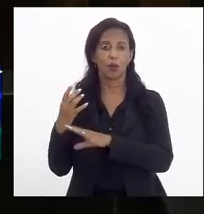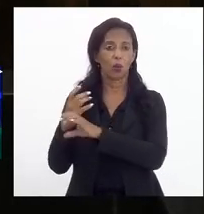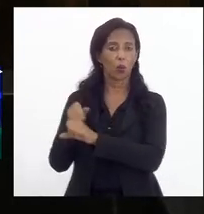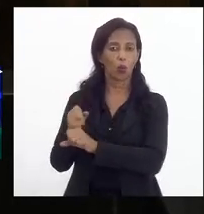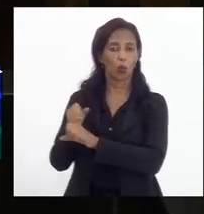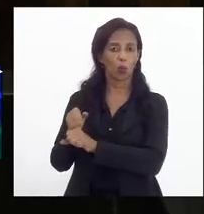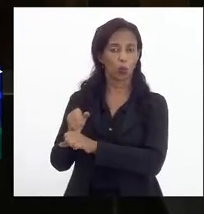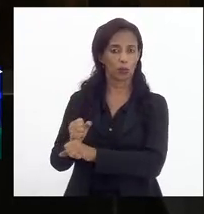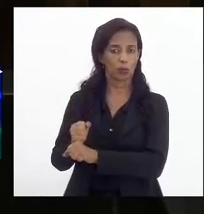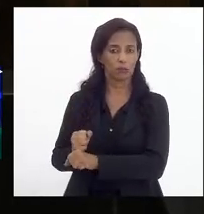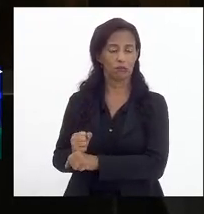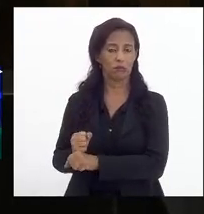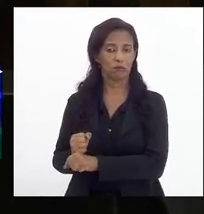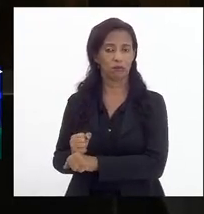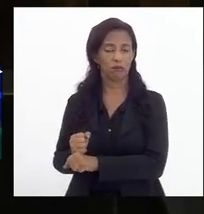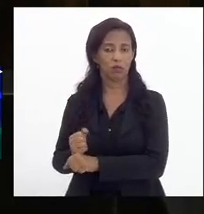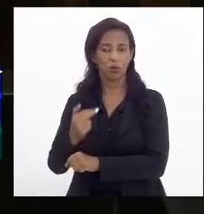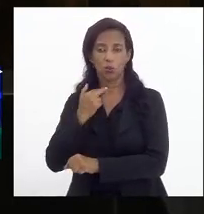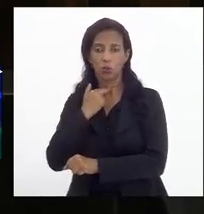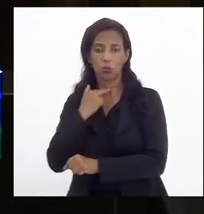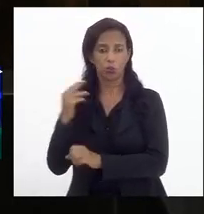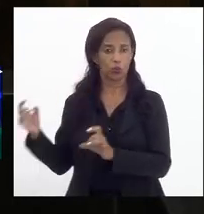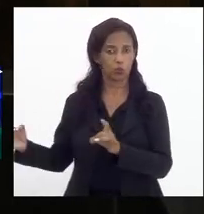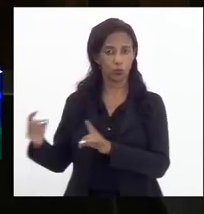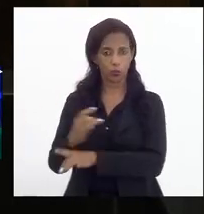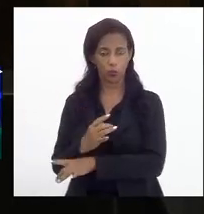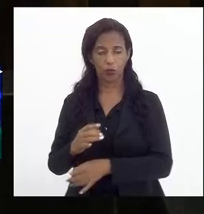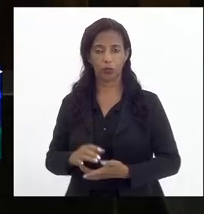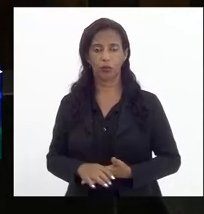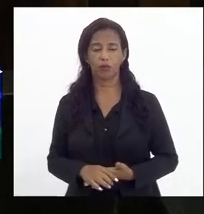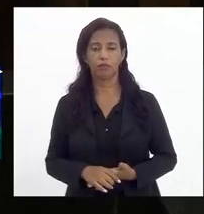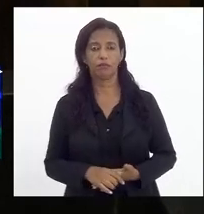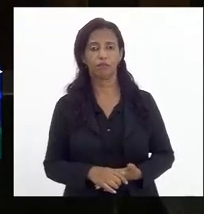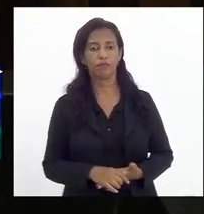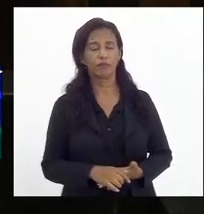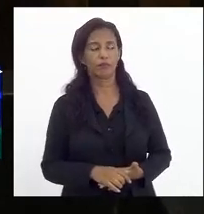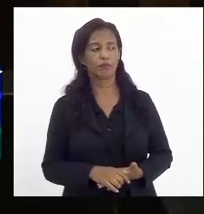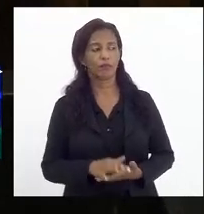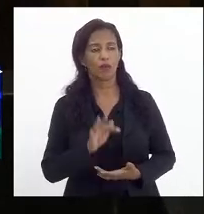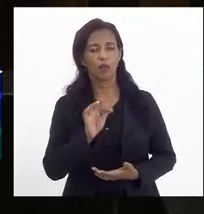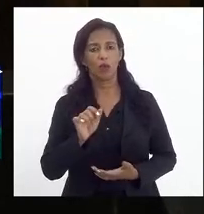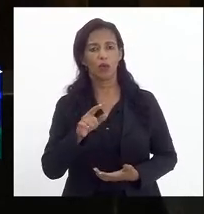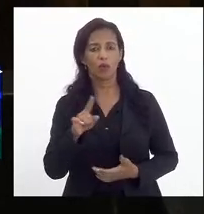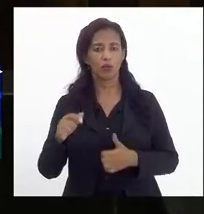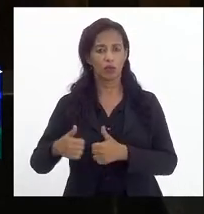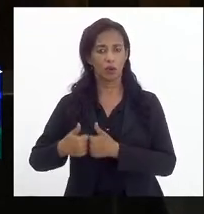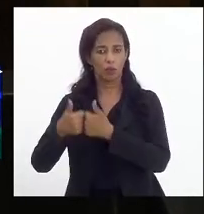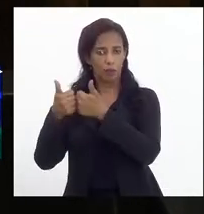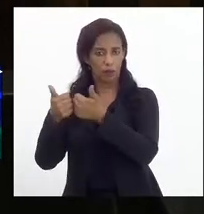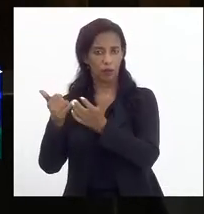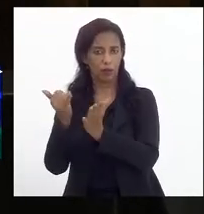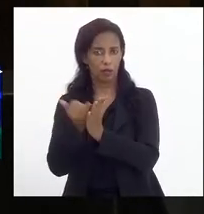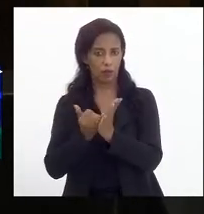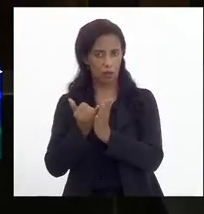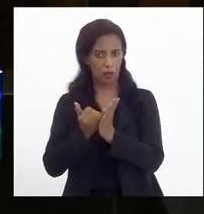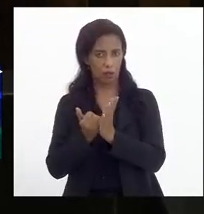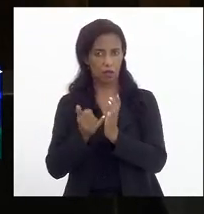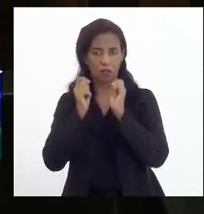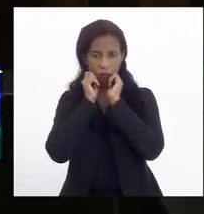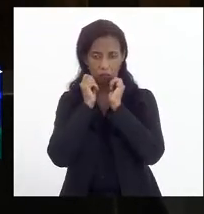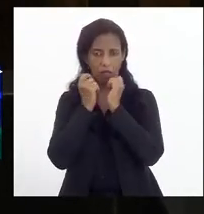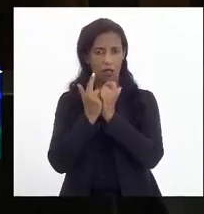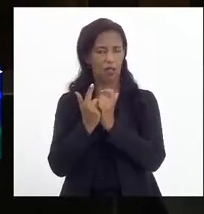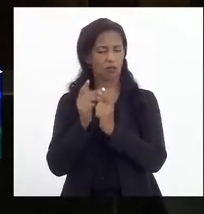não está deficitário função da melhoria das receitas onde é essa casa ajudou